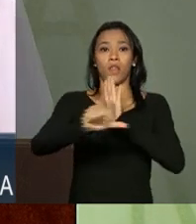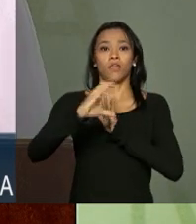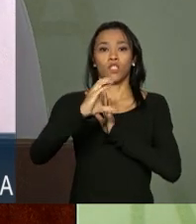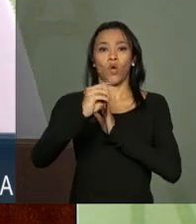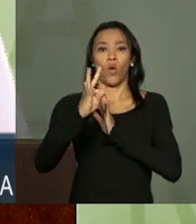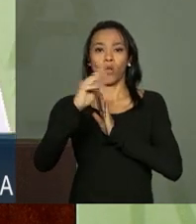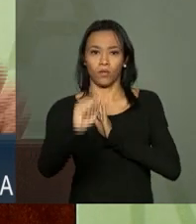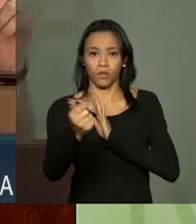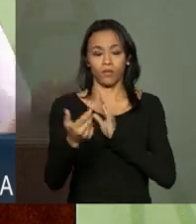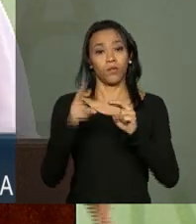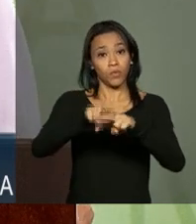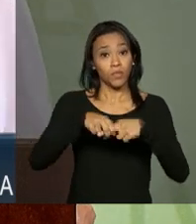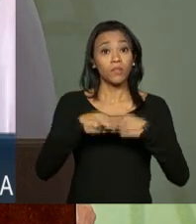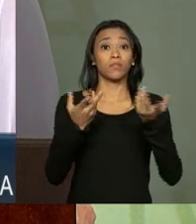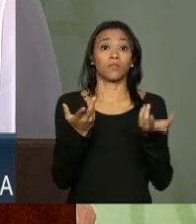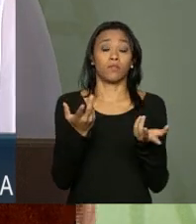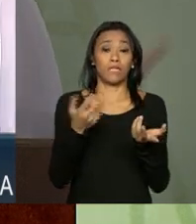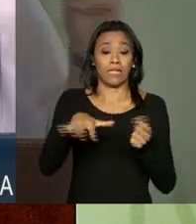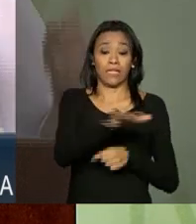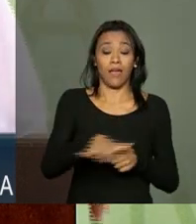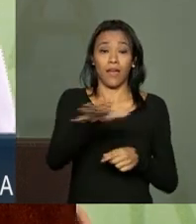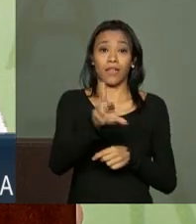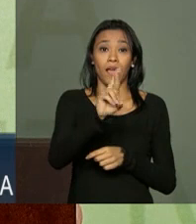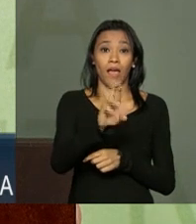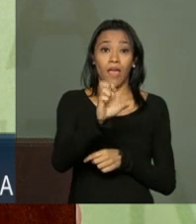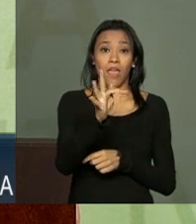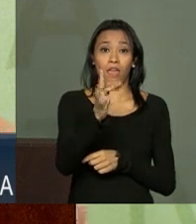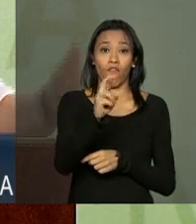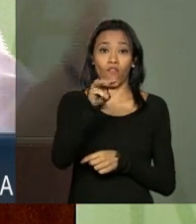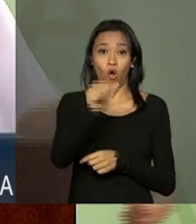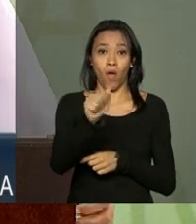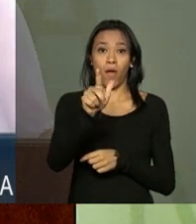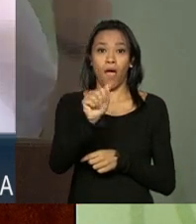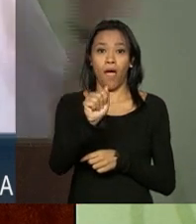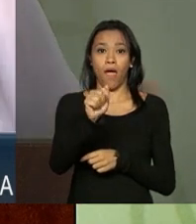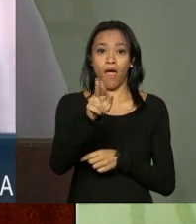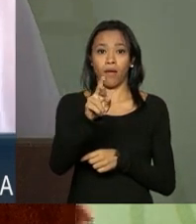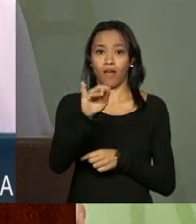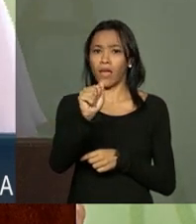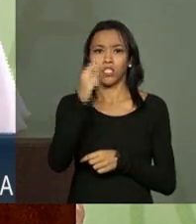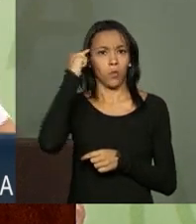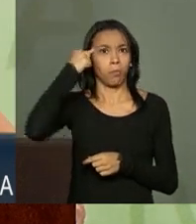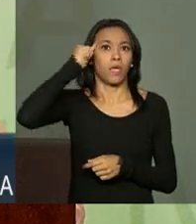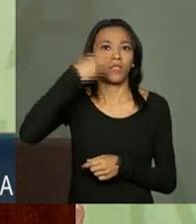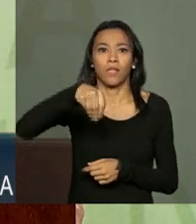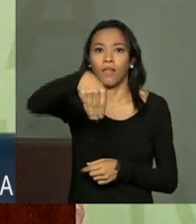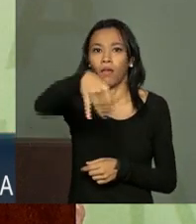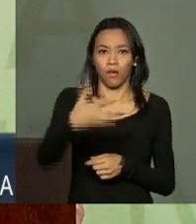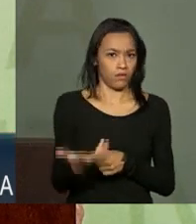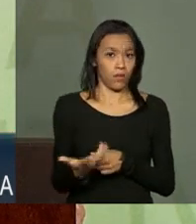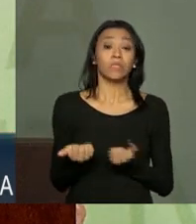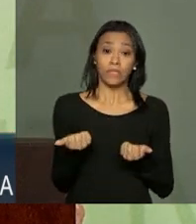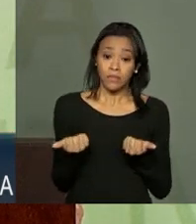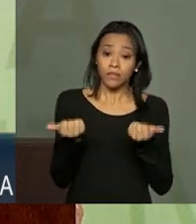a importância que na reforma agrária não seja só terra, que se dê crédito, assistência técnica, que se